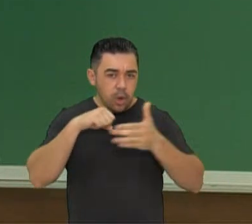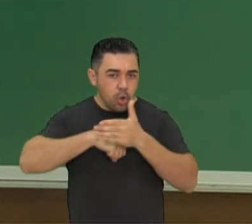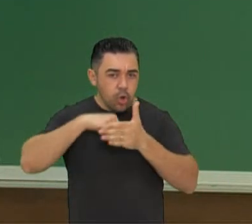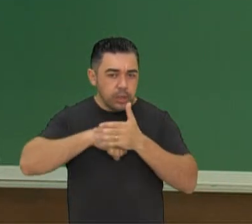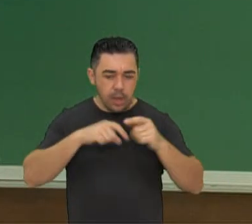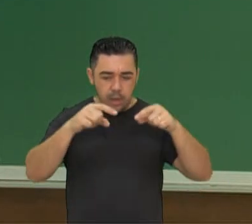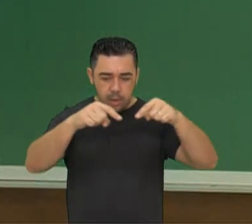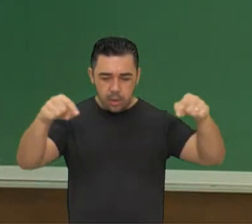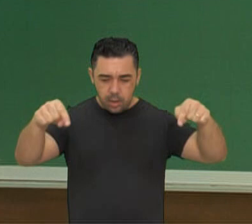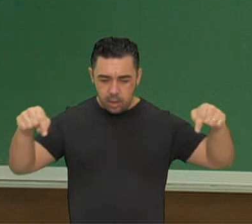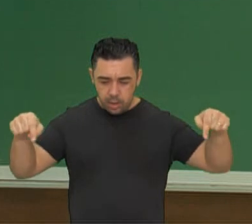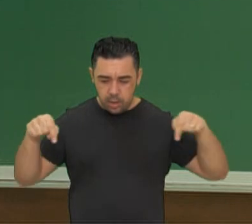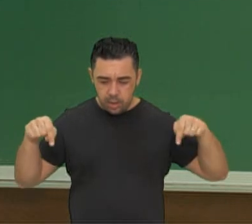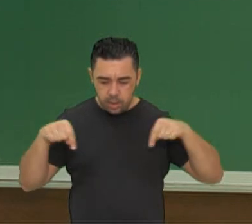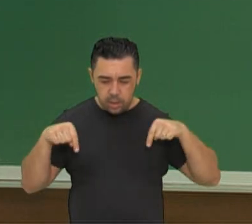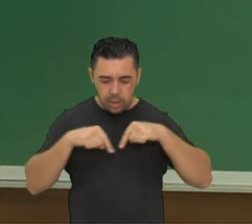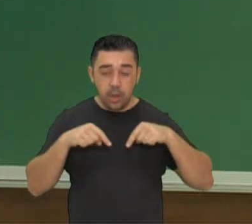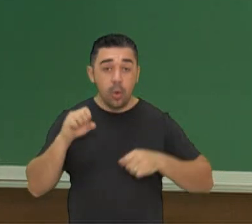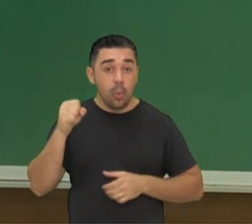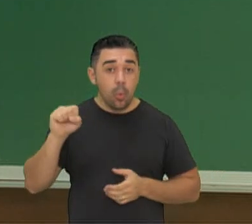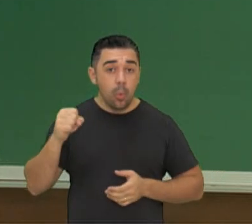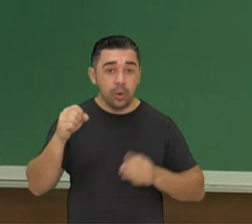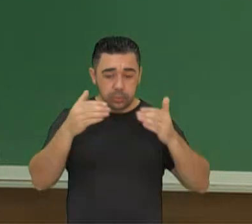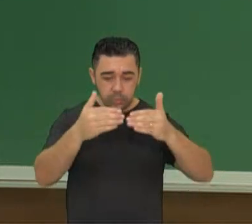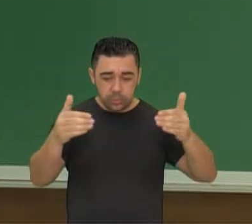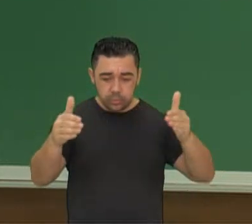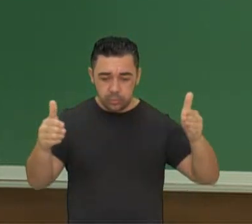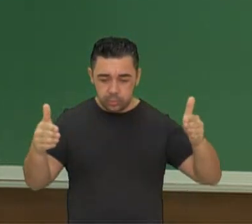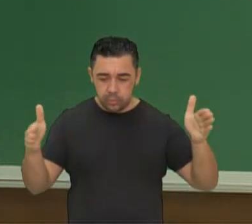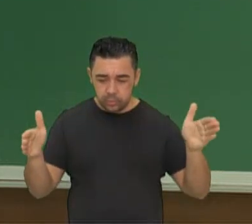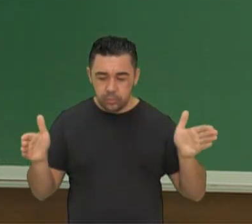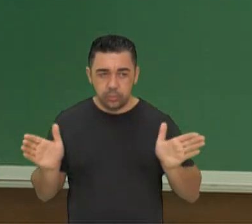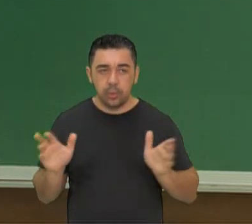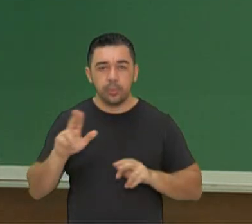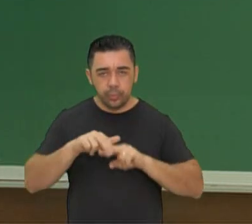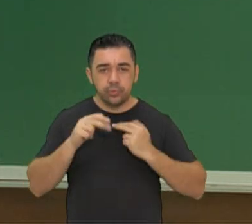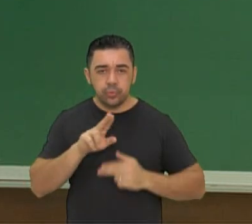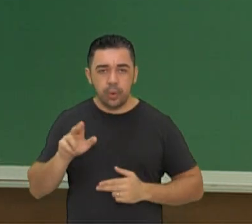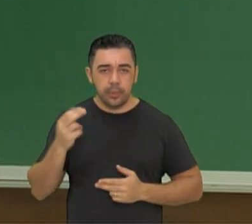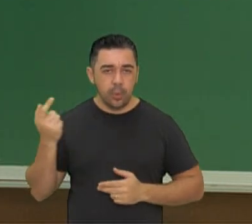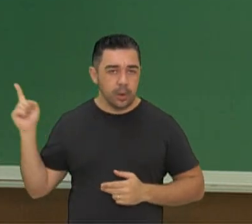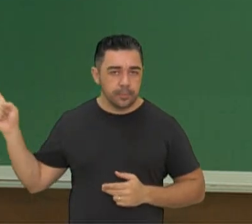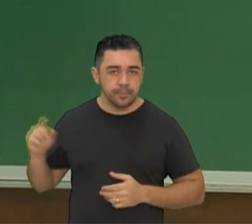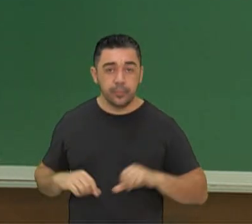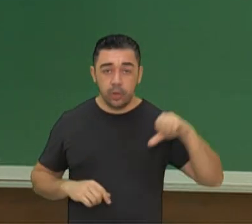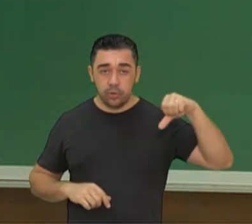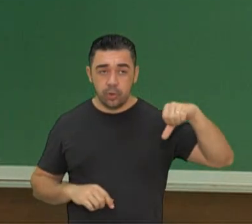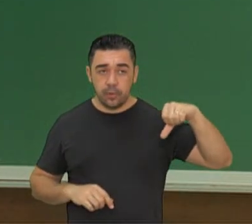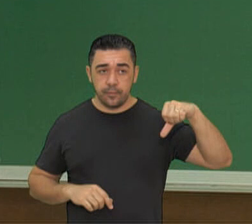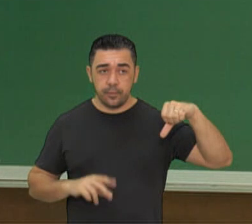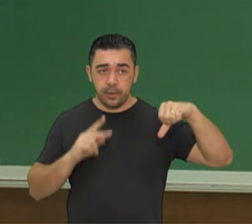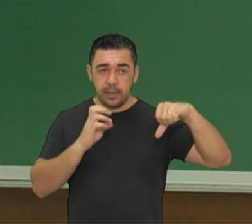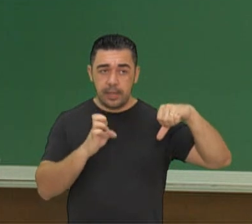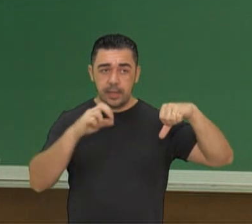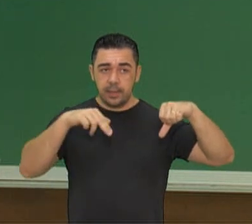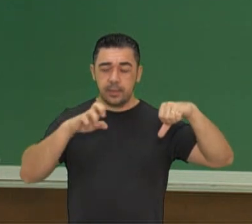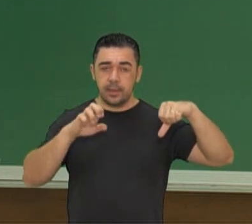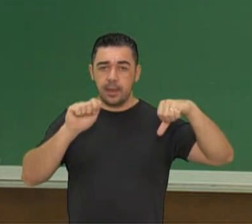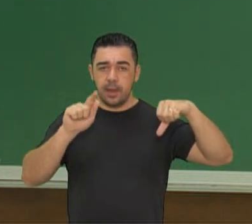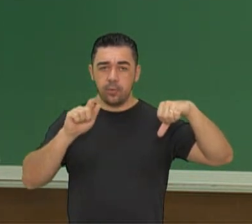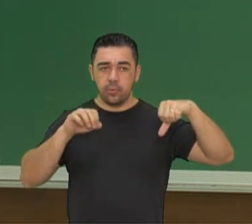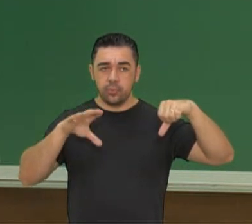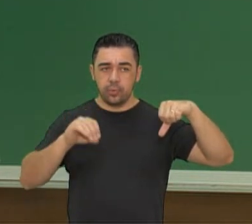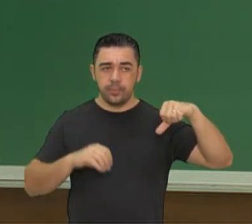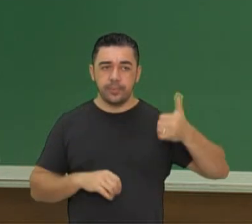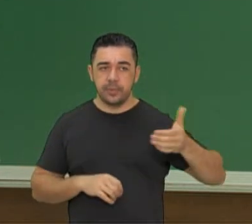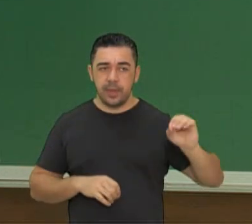chama octógono? Porque ele tem 8 lados, tá? Por isso que é octógono. Aí 9 lados, eneágono, 10 lados